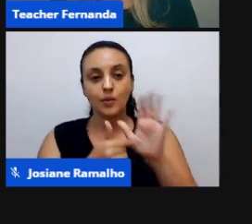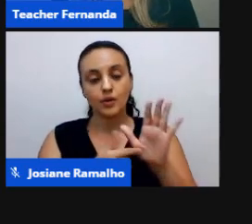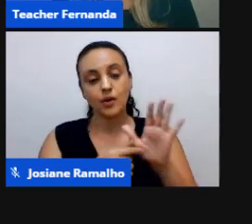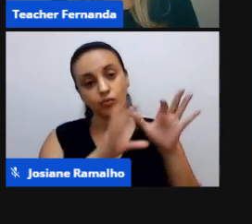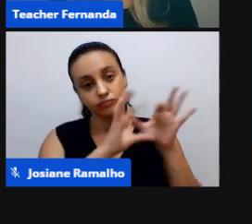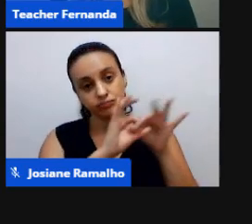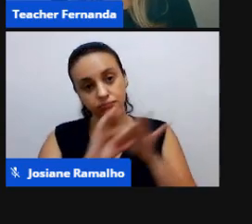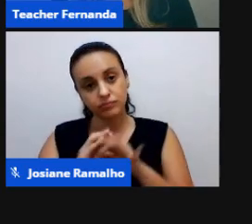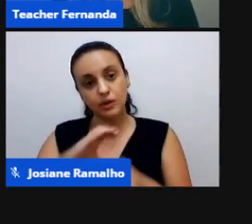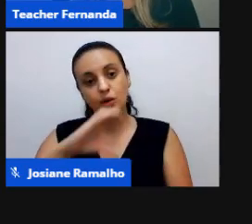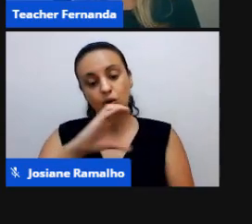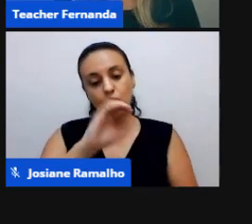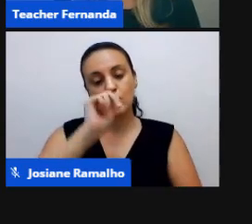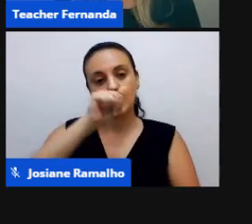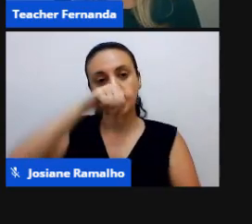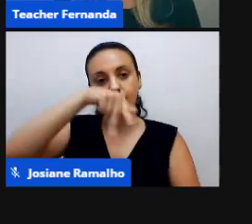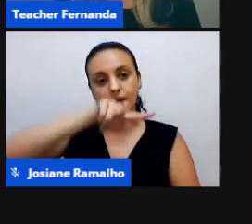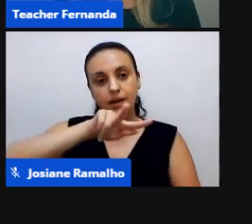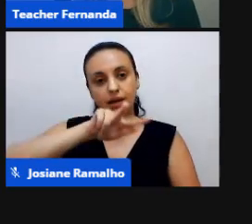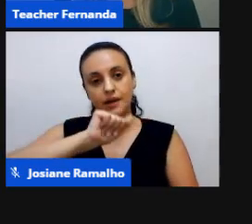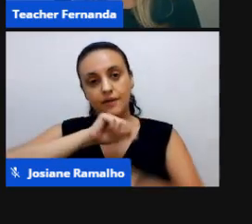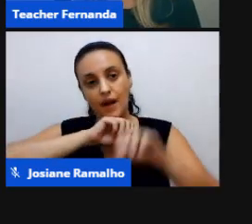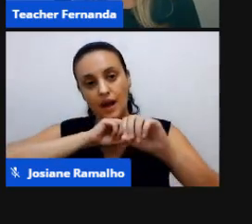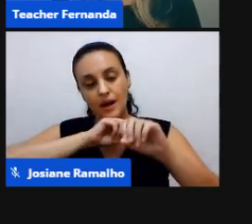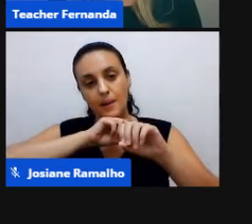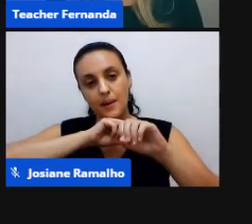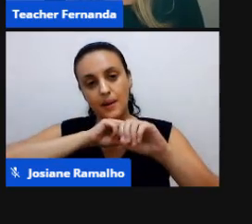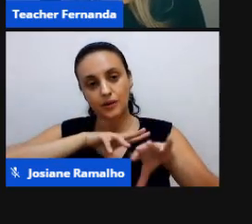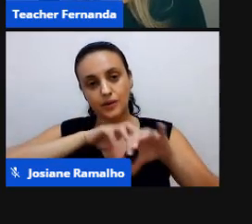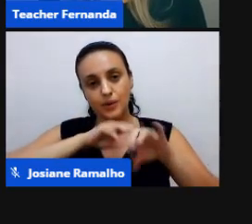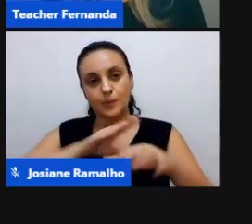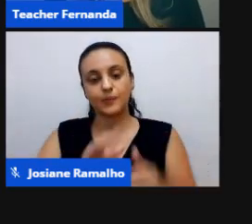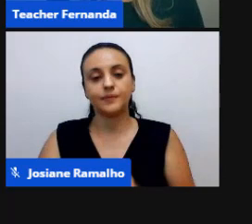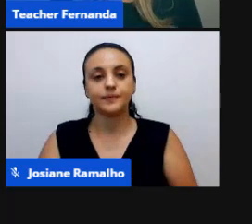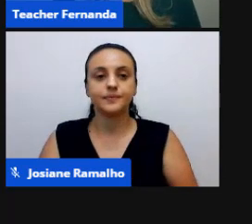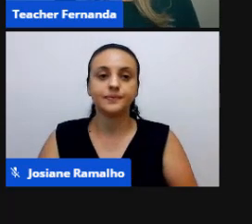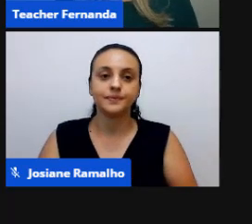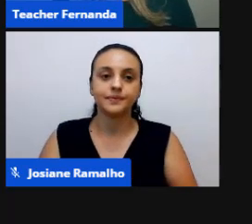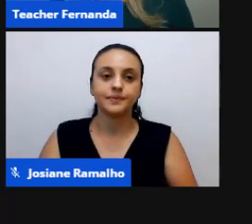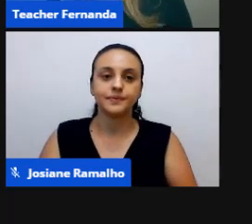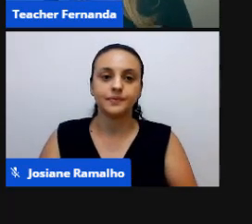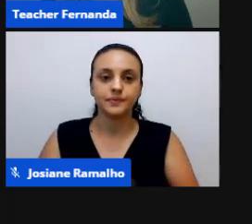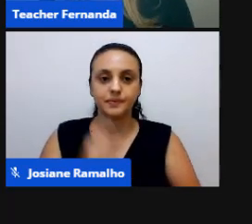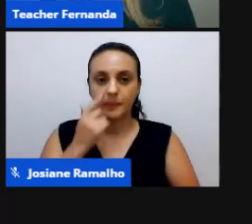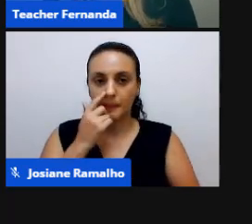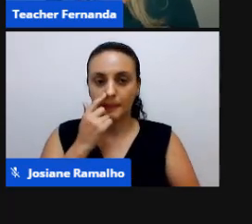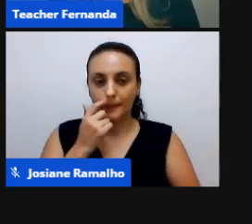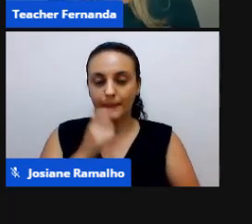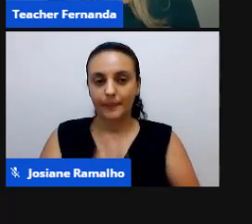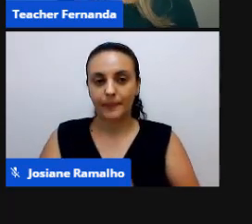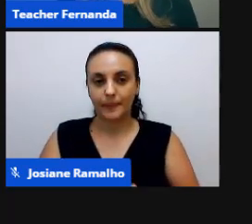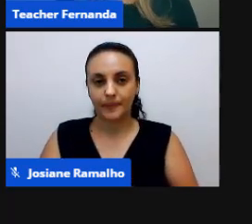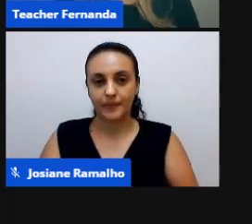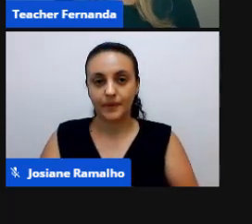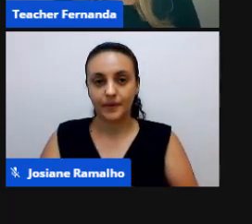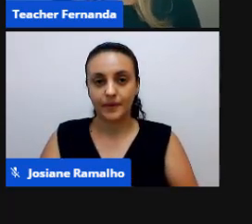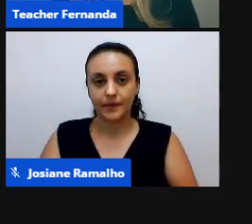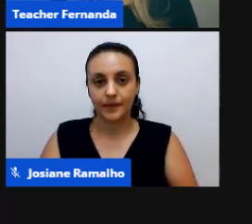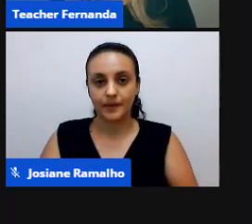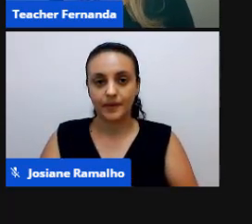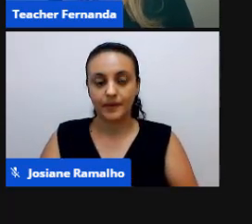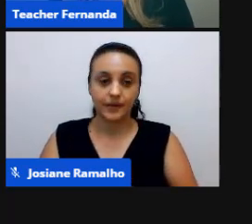Education, o Canva educacional. Bom, como eu dispensei algumas